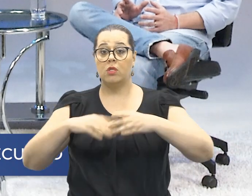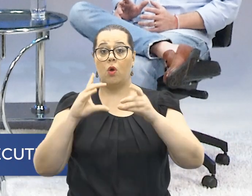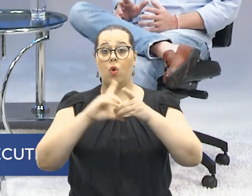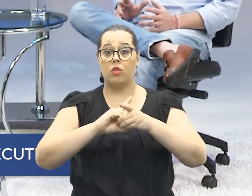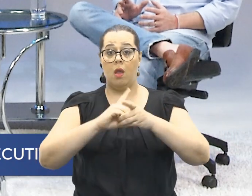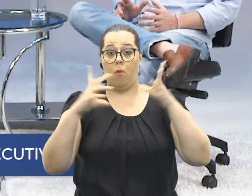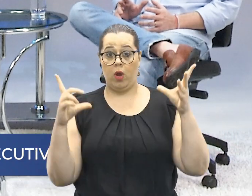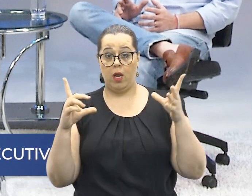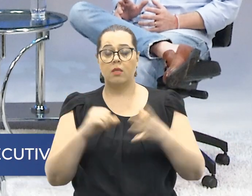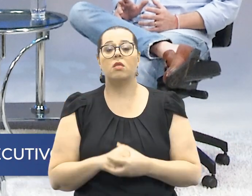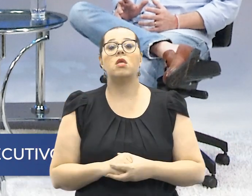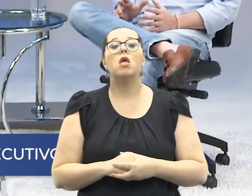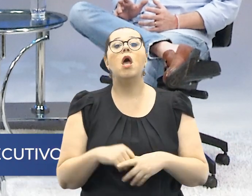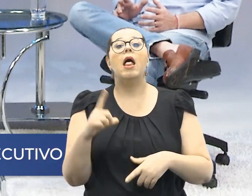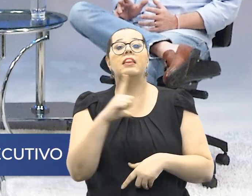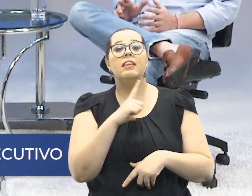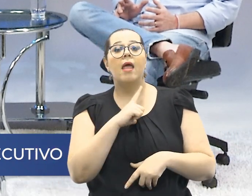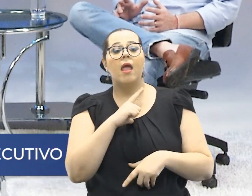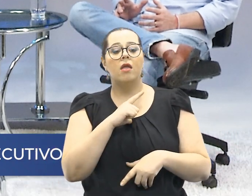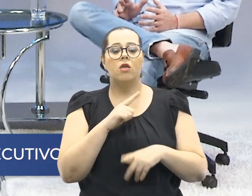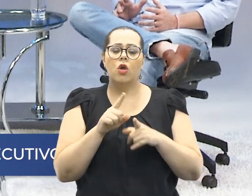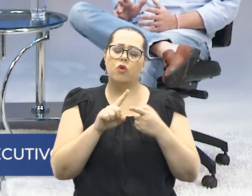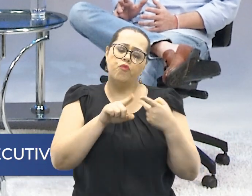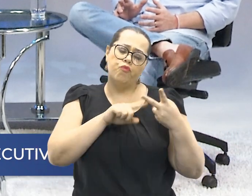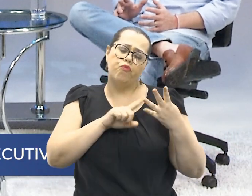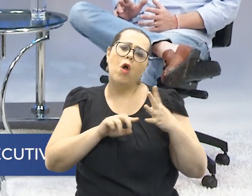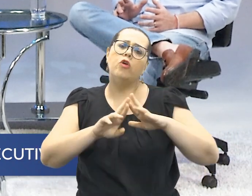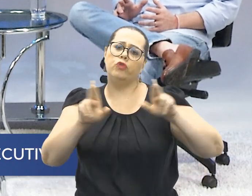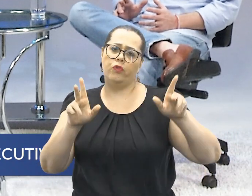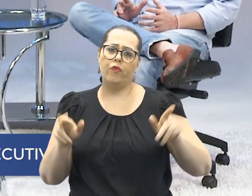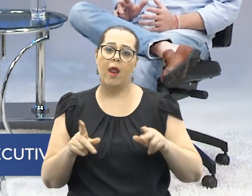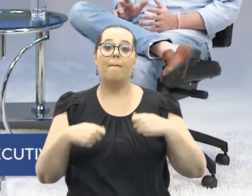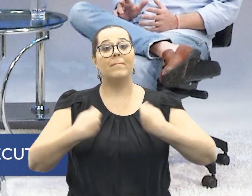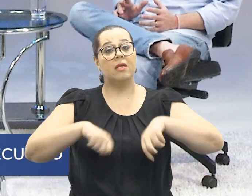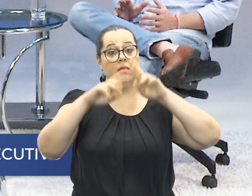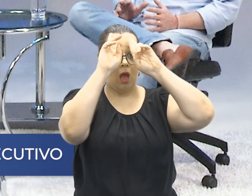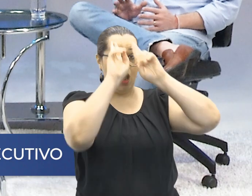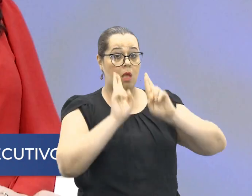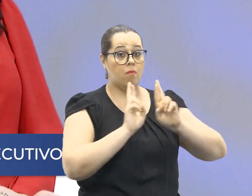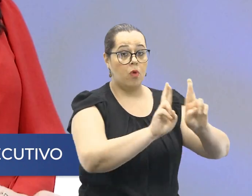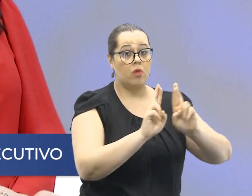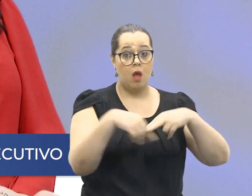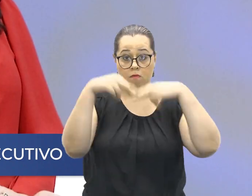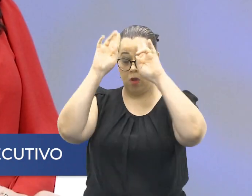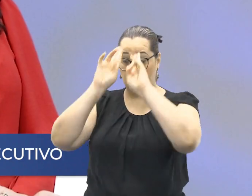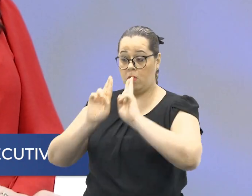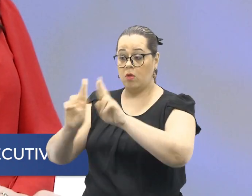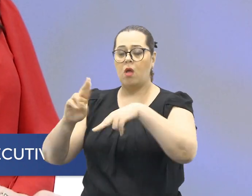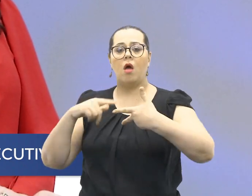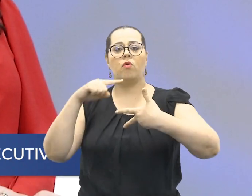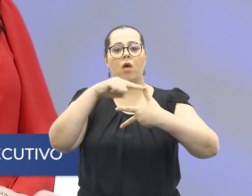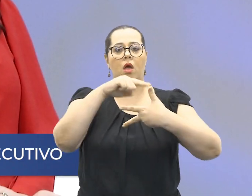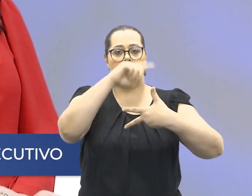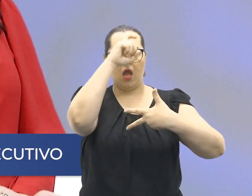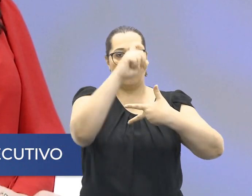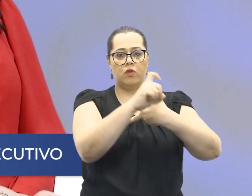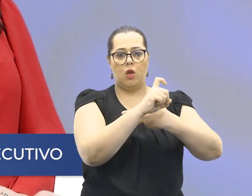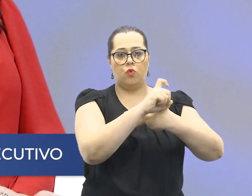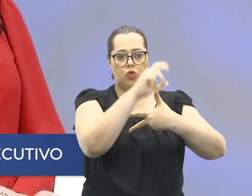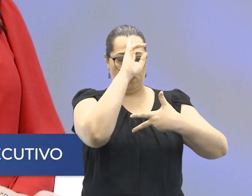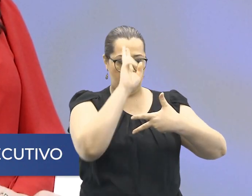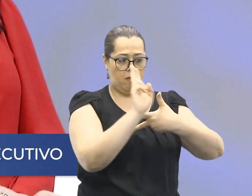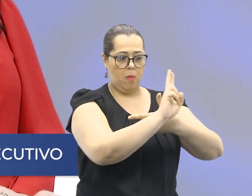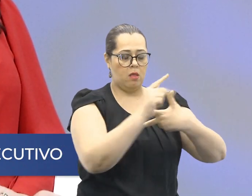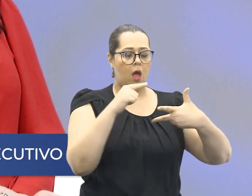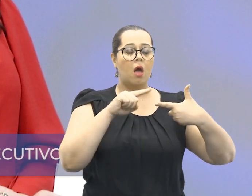ideias, aquilo lá vai ter divergência e tem que ser respeitado. Tanto o Executivo respeitar o Legislativo, quanto o Legislativo respeitar o